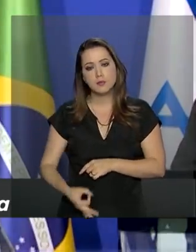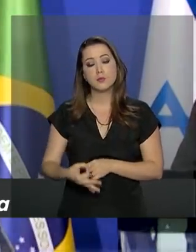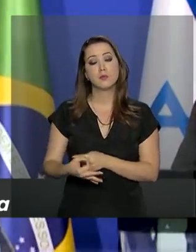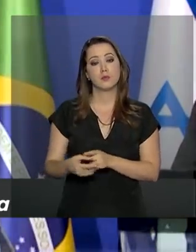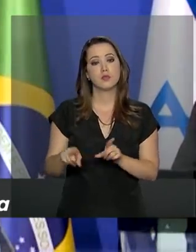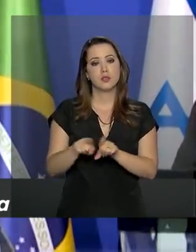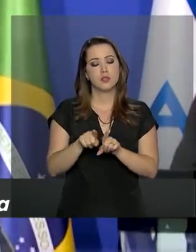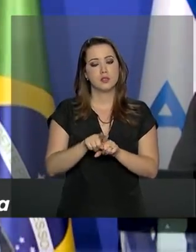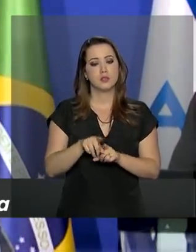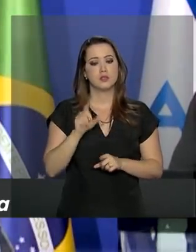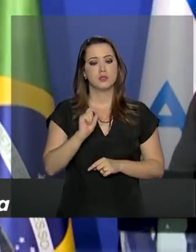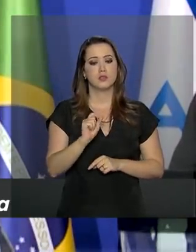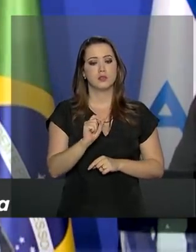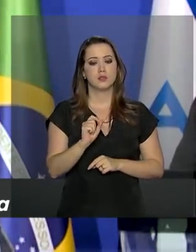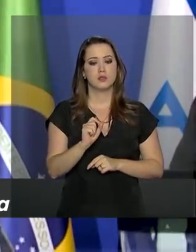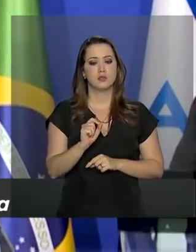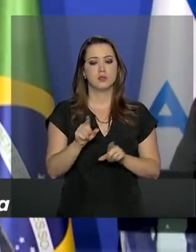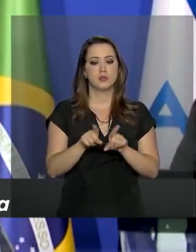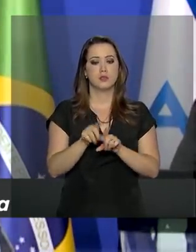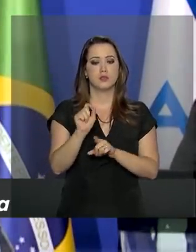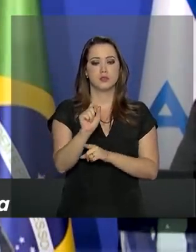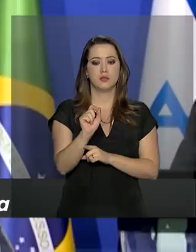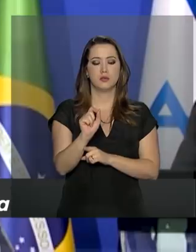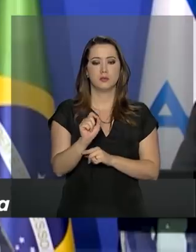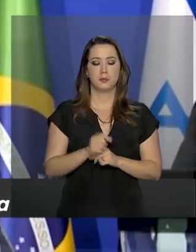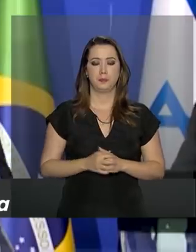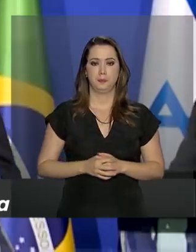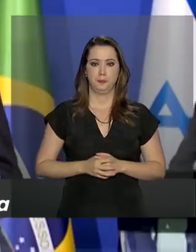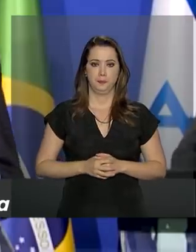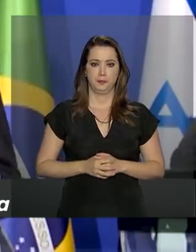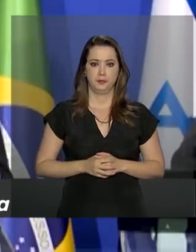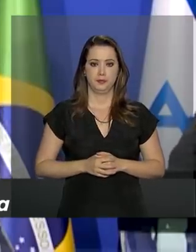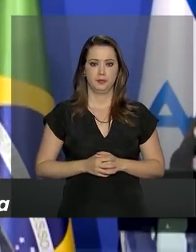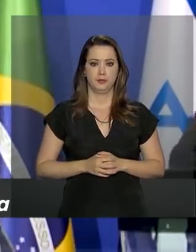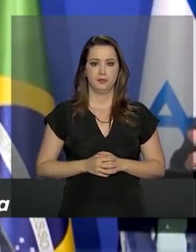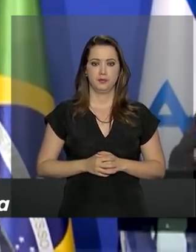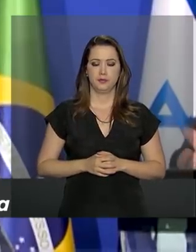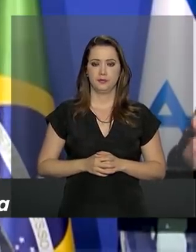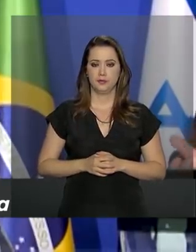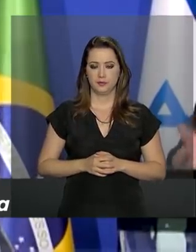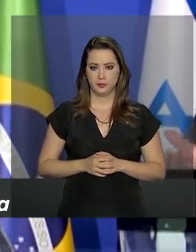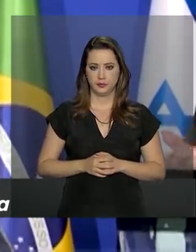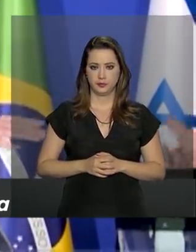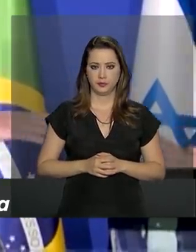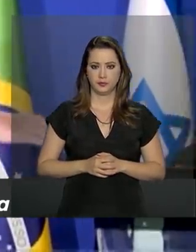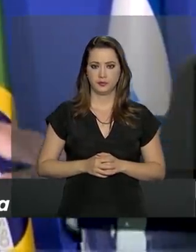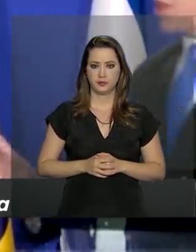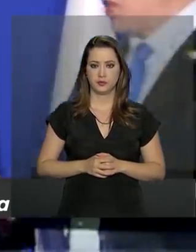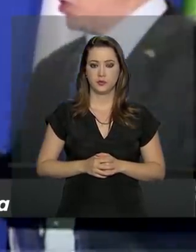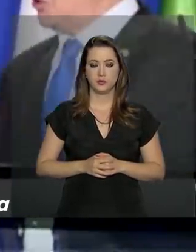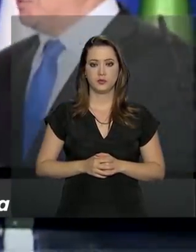us. E terminaria. To make for new heaven, Israel. I'm finished. I love Israel.